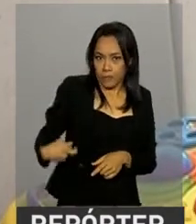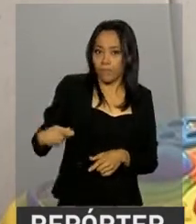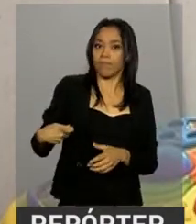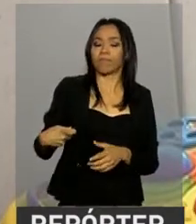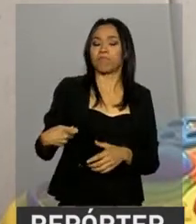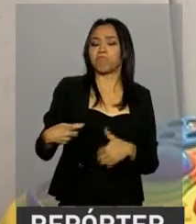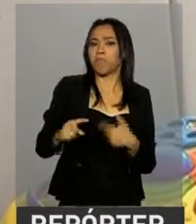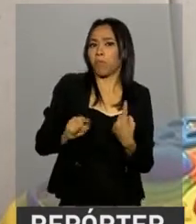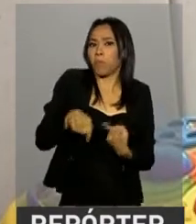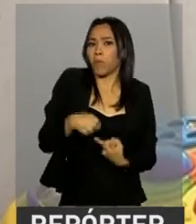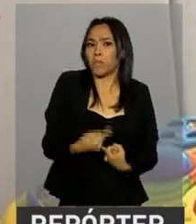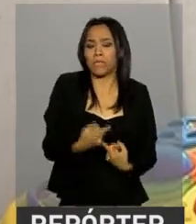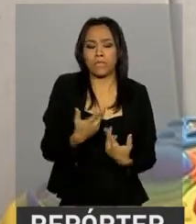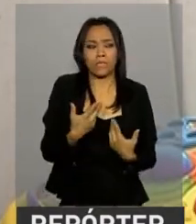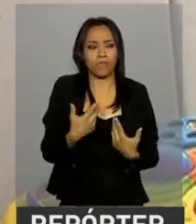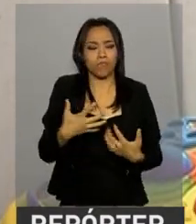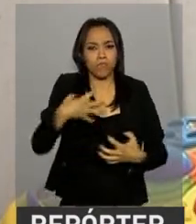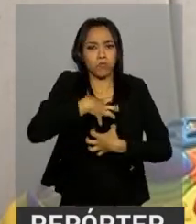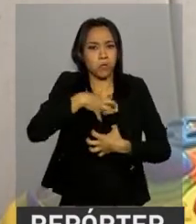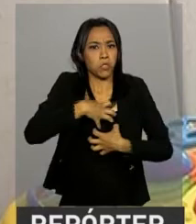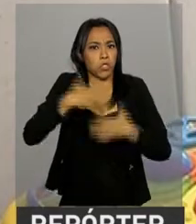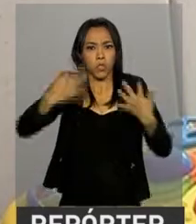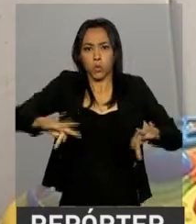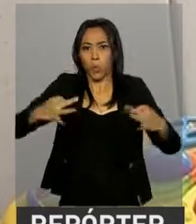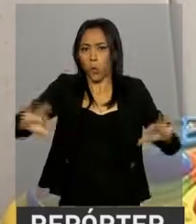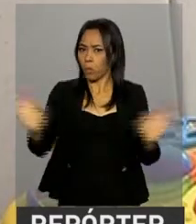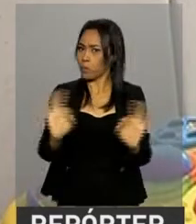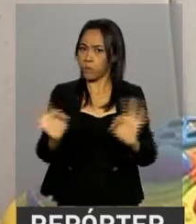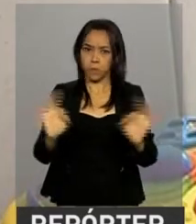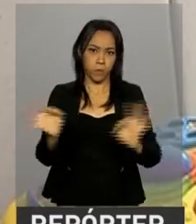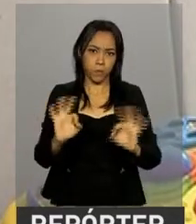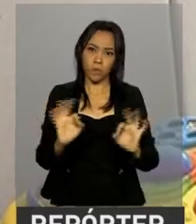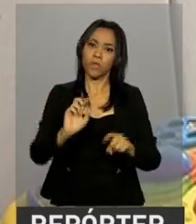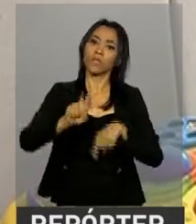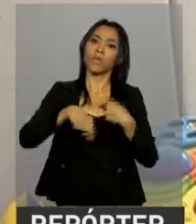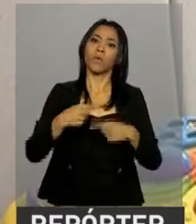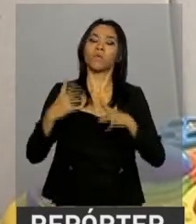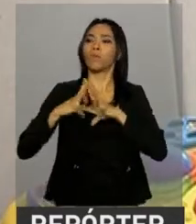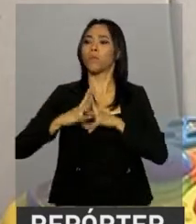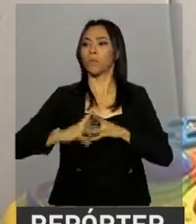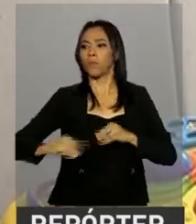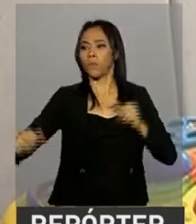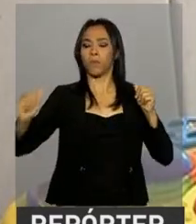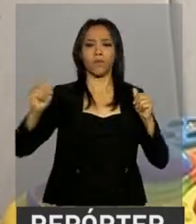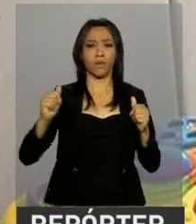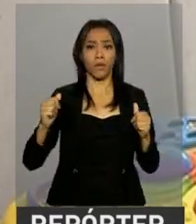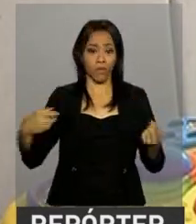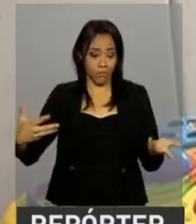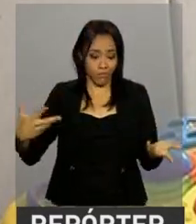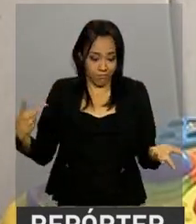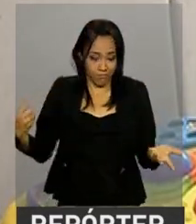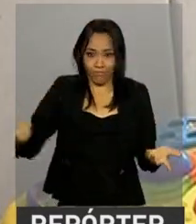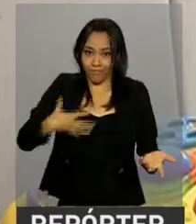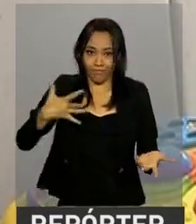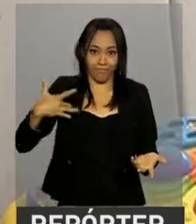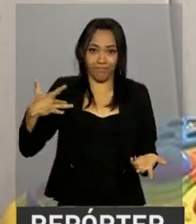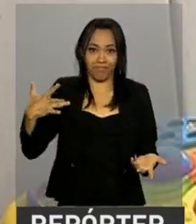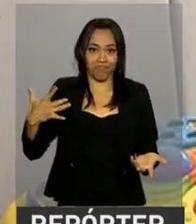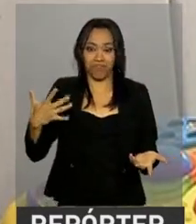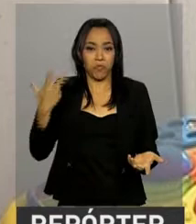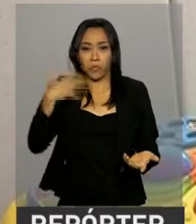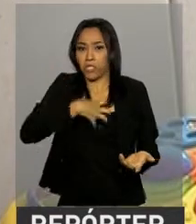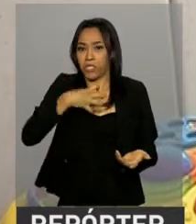eu não eu não senti dor e depois que passa e via eu tava 9 foi nova em folha um funk